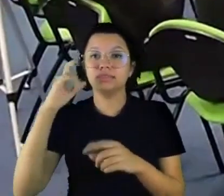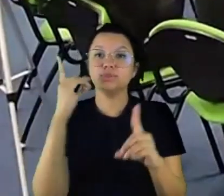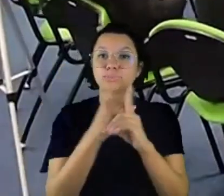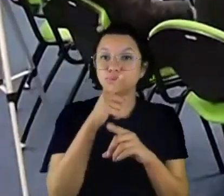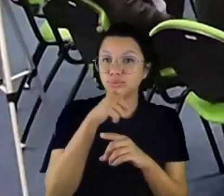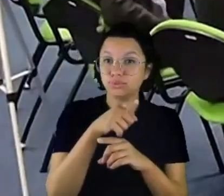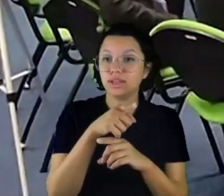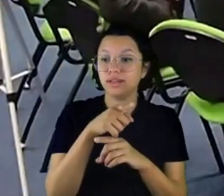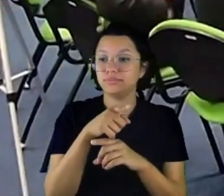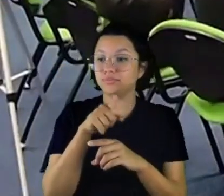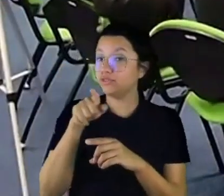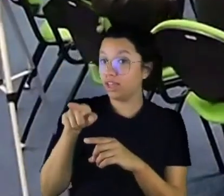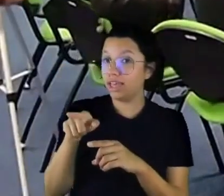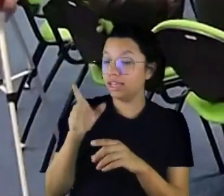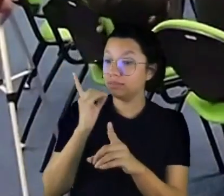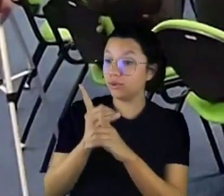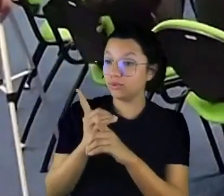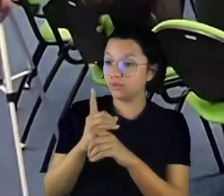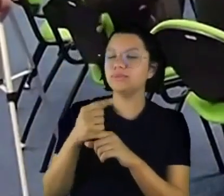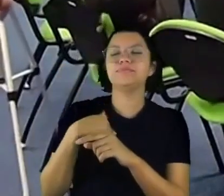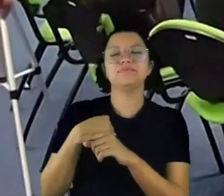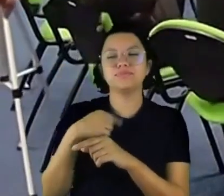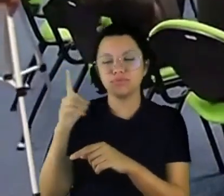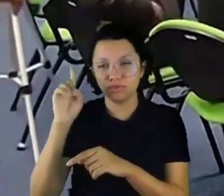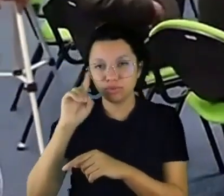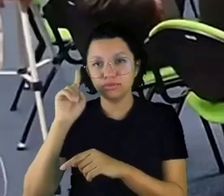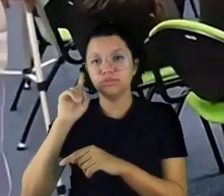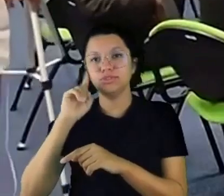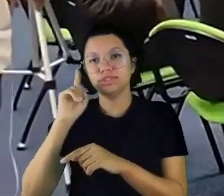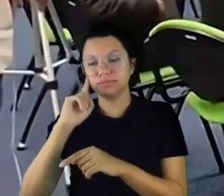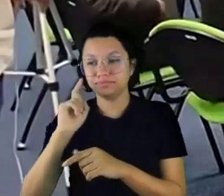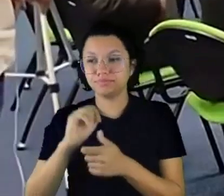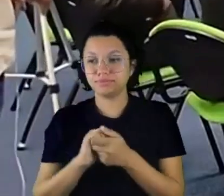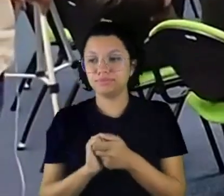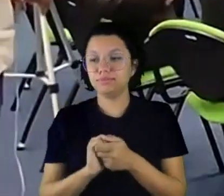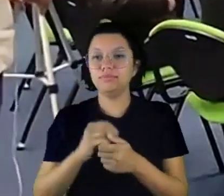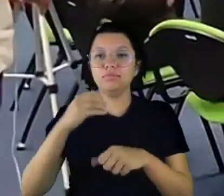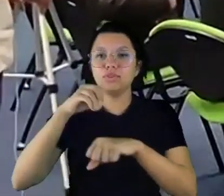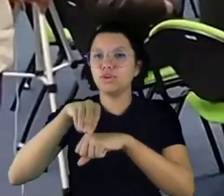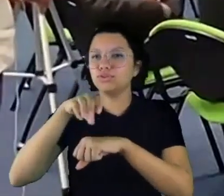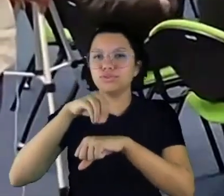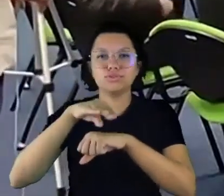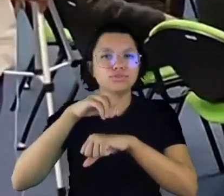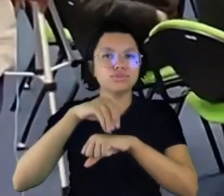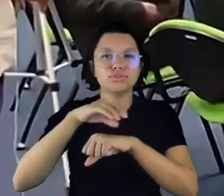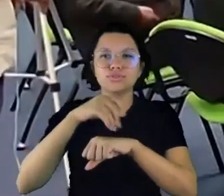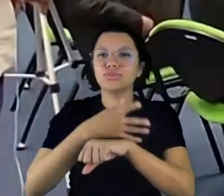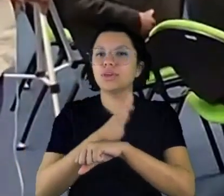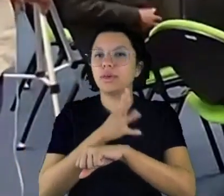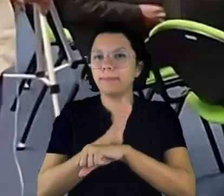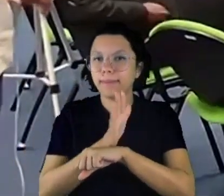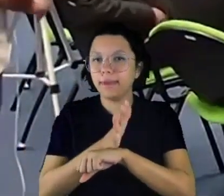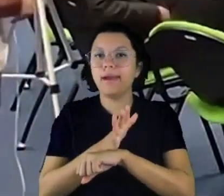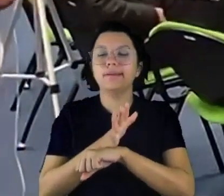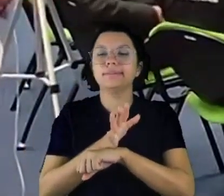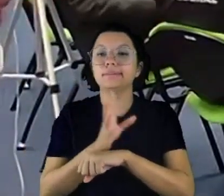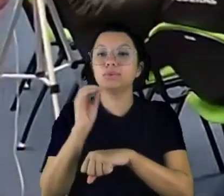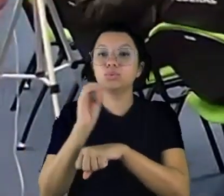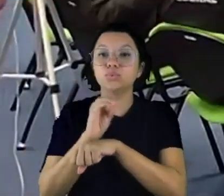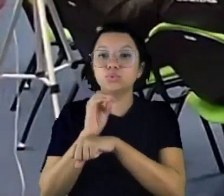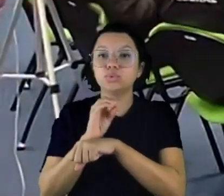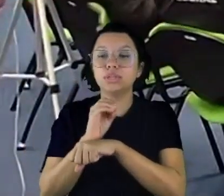que me encontrou? Eu estou constantemente ali, diariamente, dando dicas bem práticas para o cuidado com idosos.